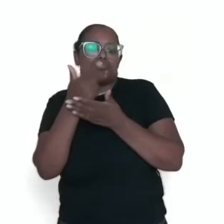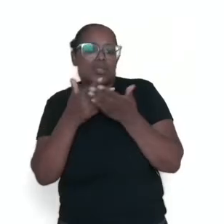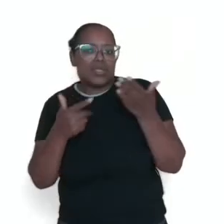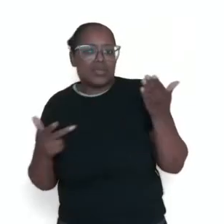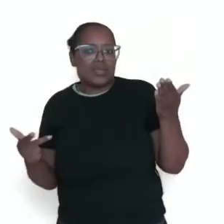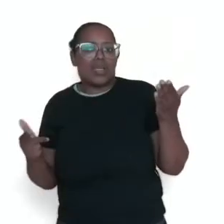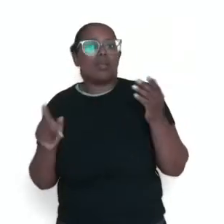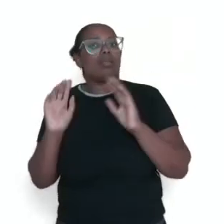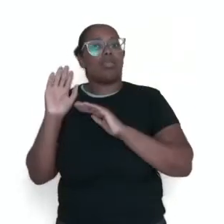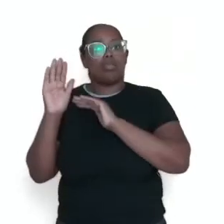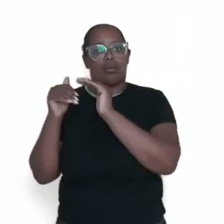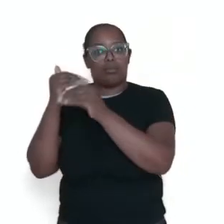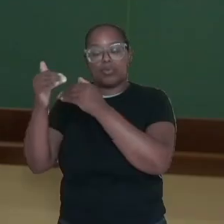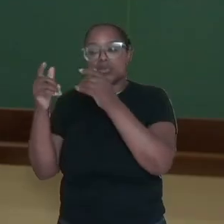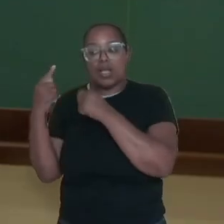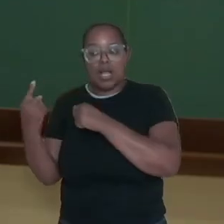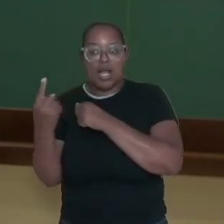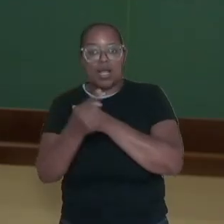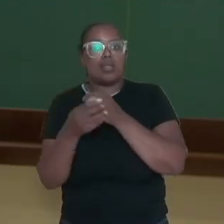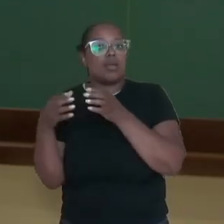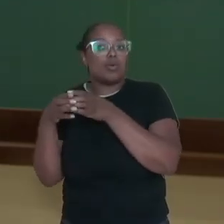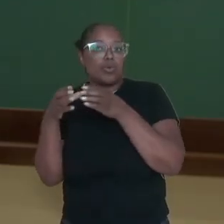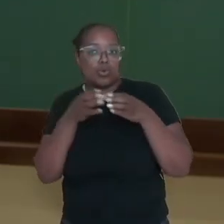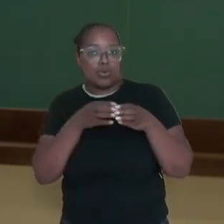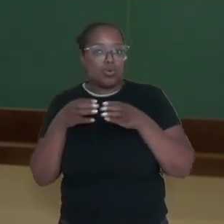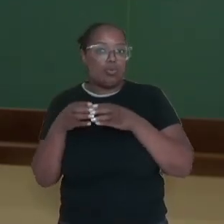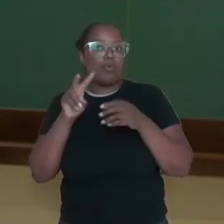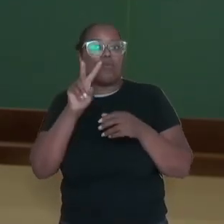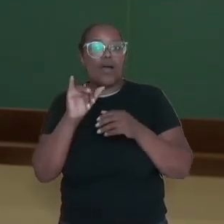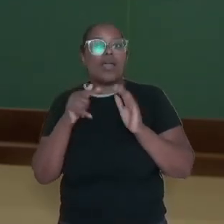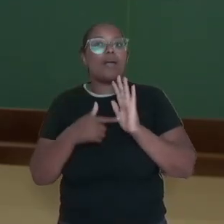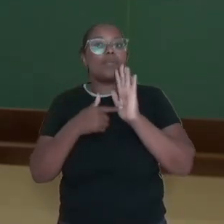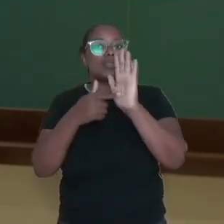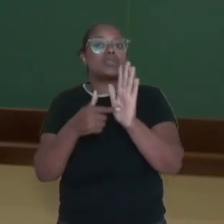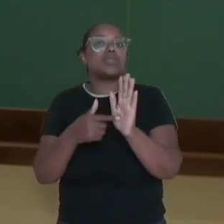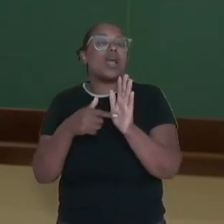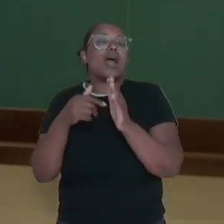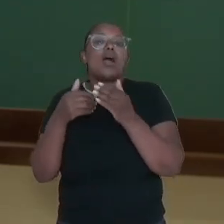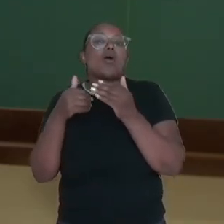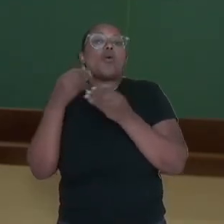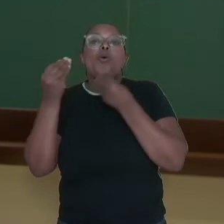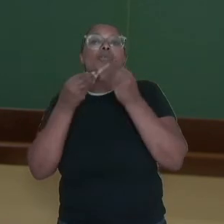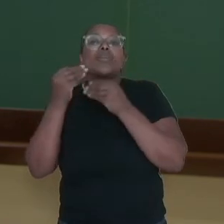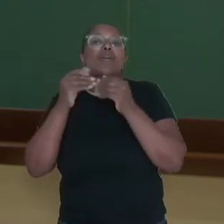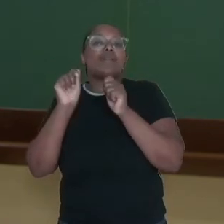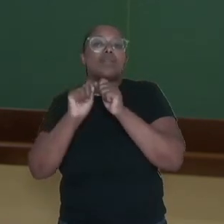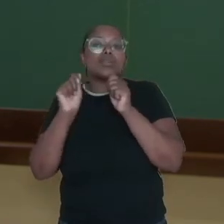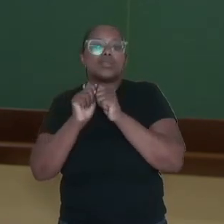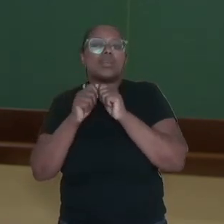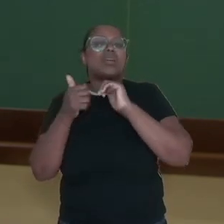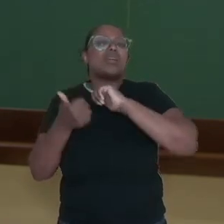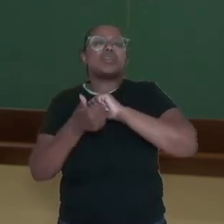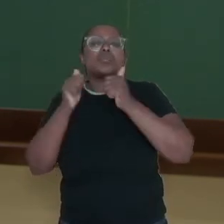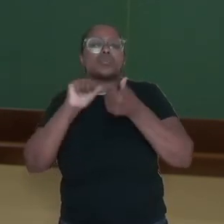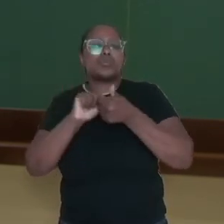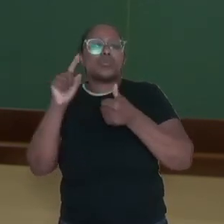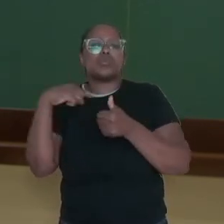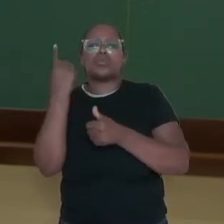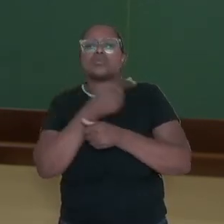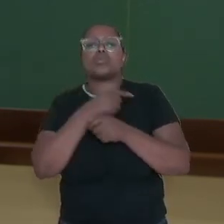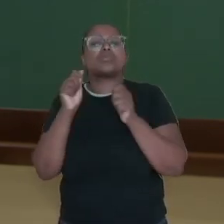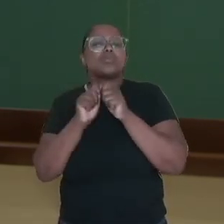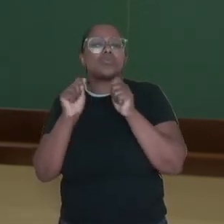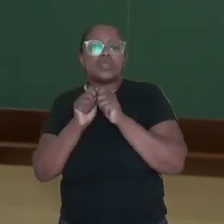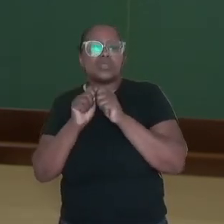Na sequência, cada grupo irá apresentar a sua produção. Então vamos pensar, que jogo que a gente vai levar para os